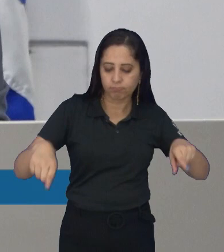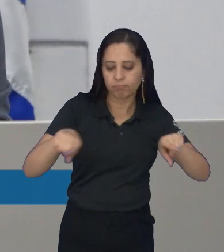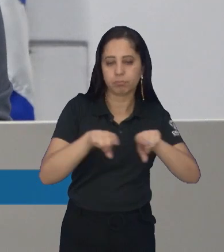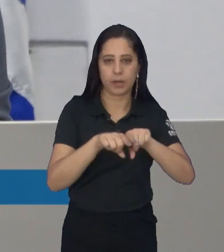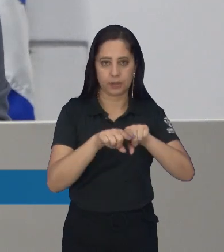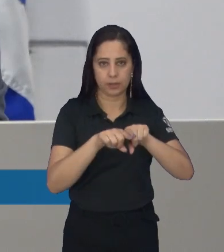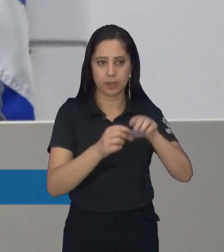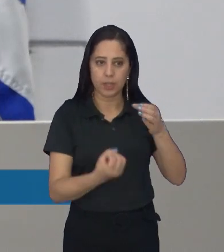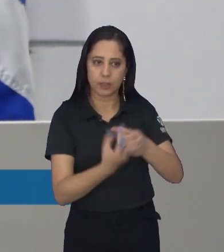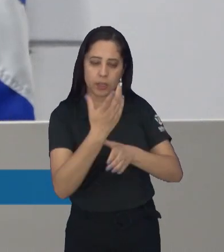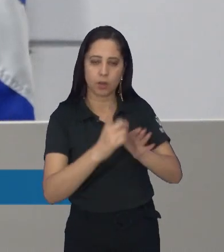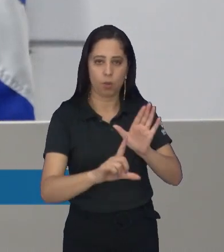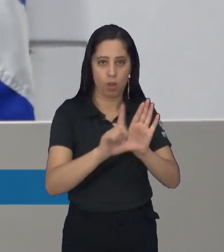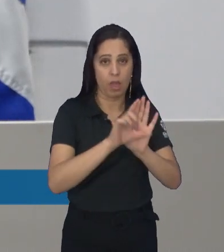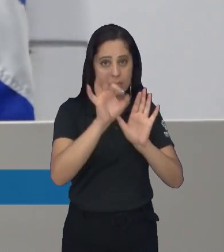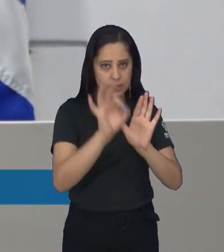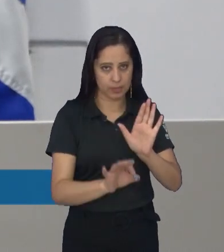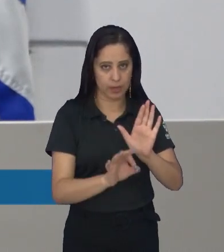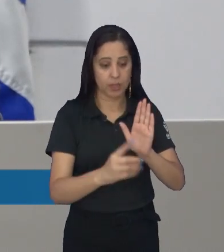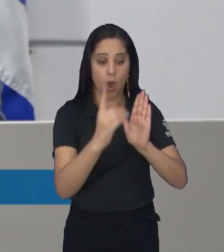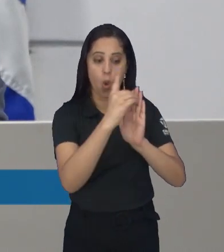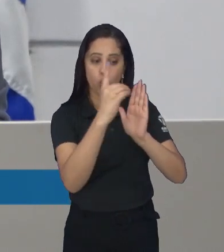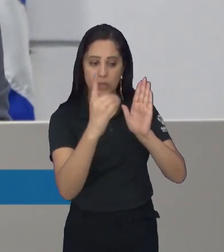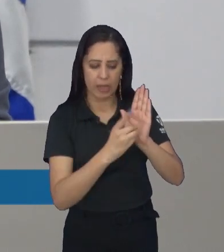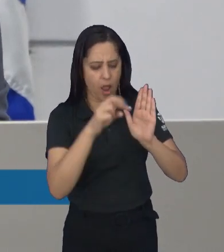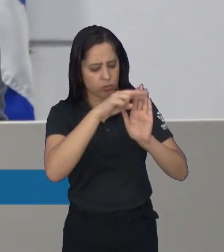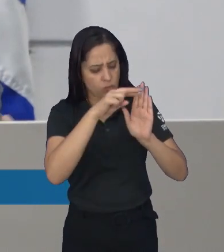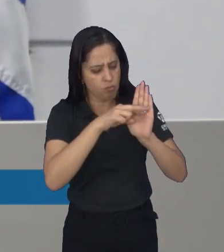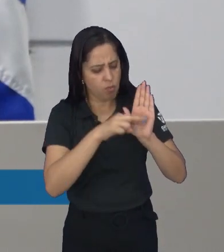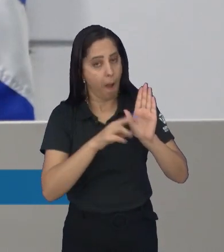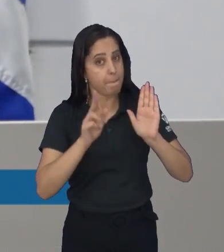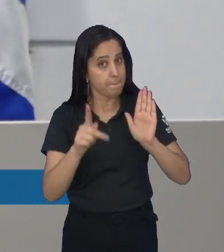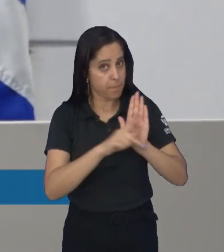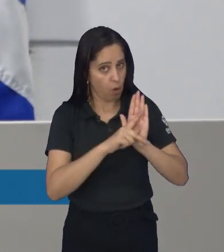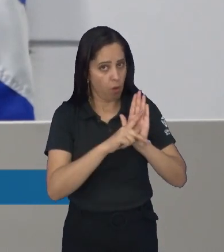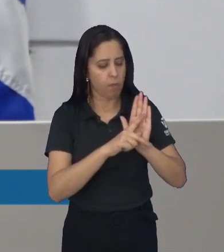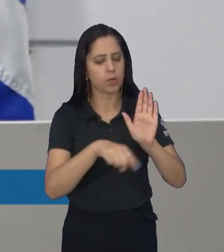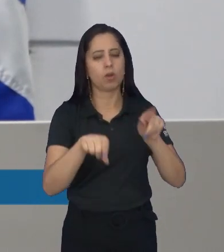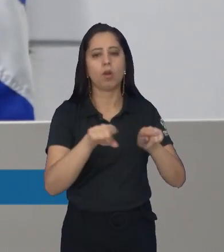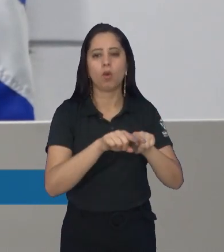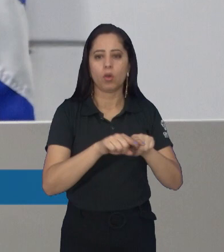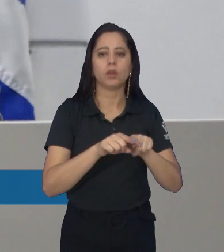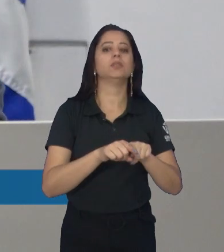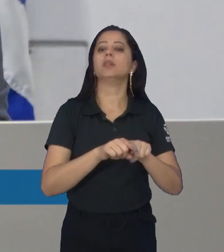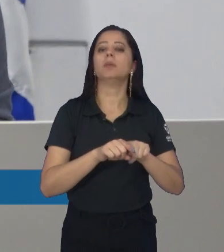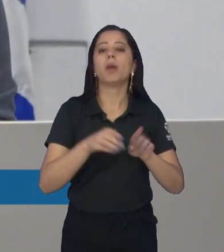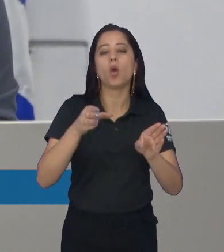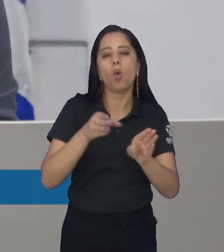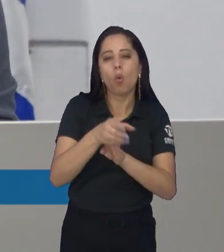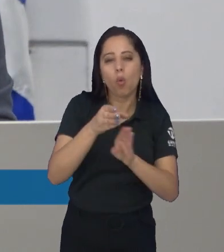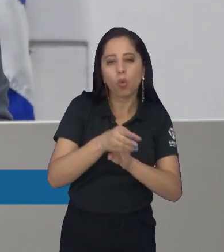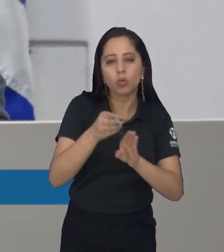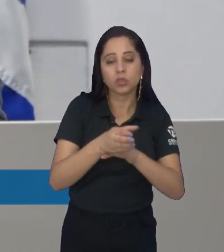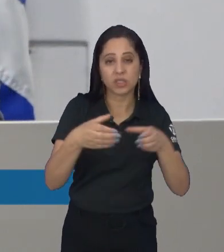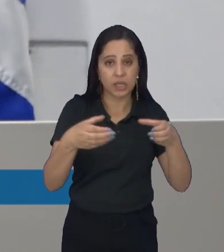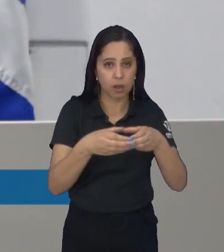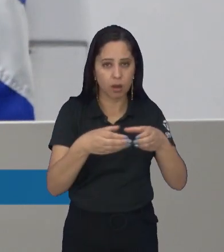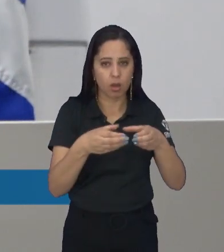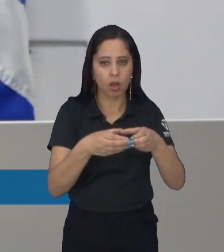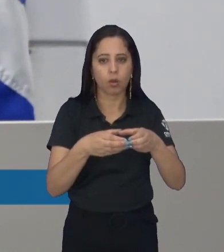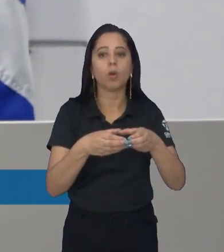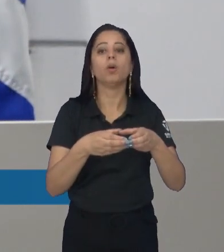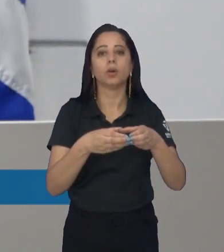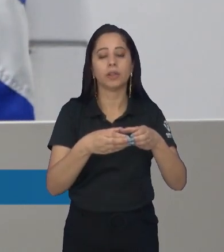uma legislação específica um decreto com Regimento próprio e esse conselho passa atuar sobre as questões dos zoneamento porque